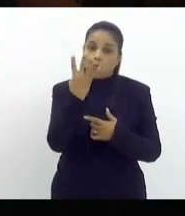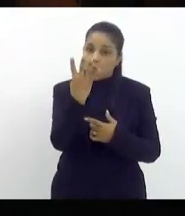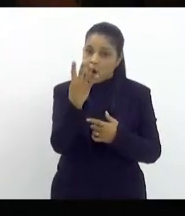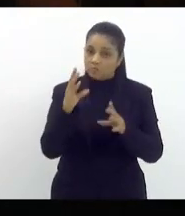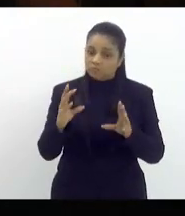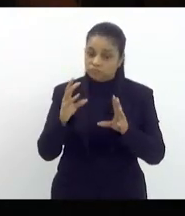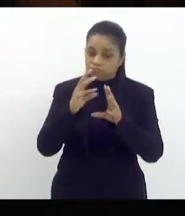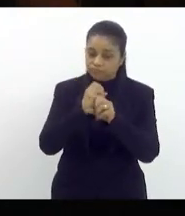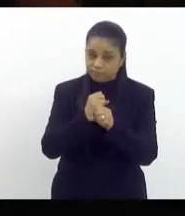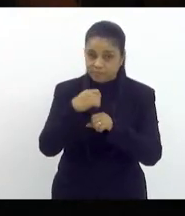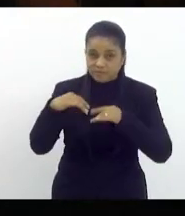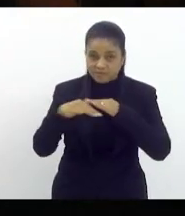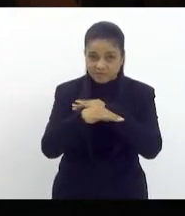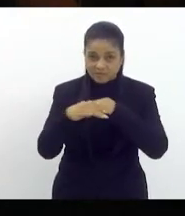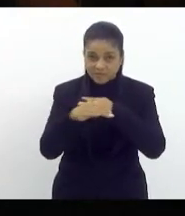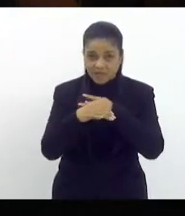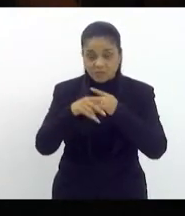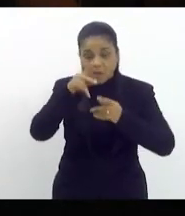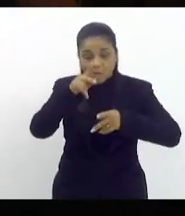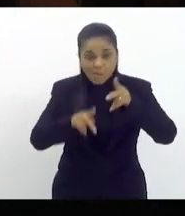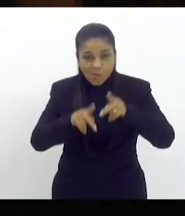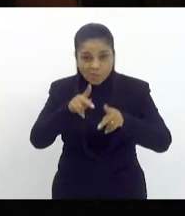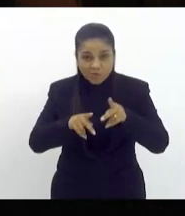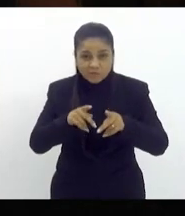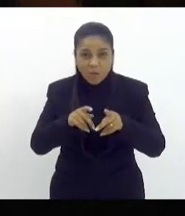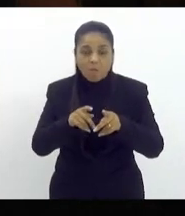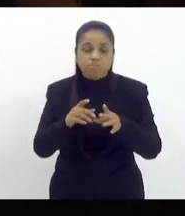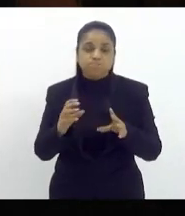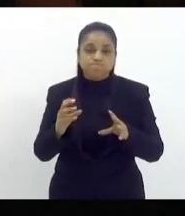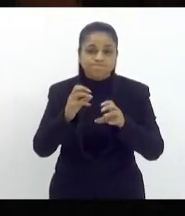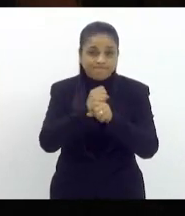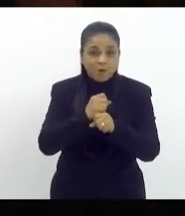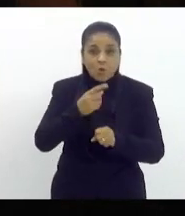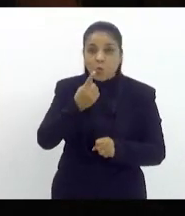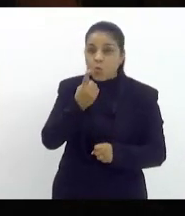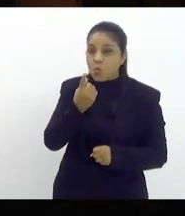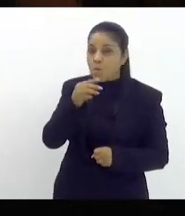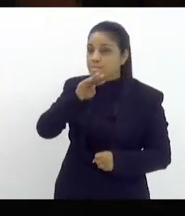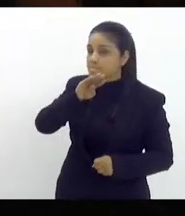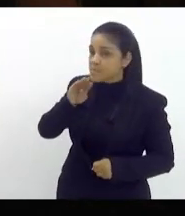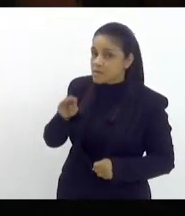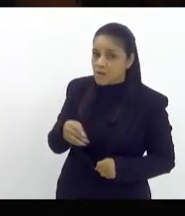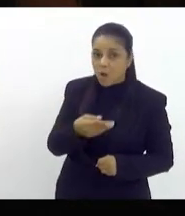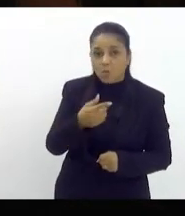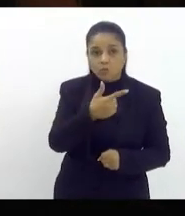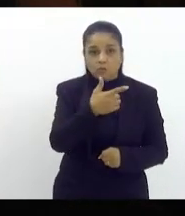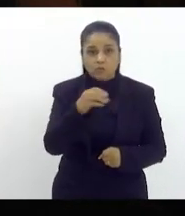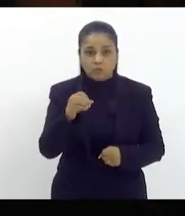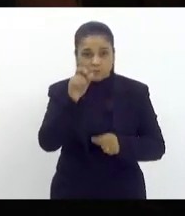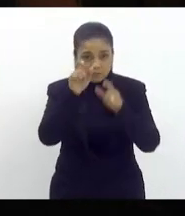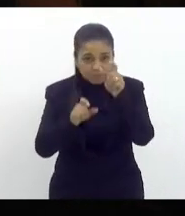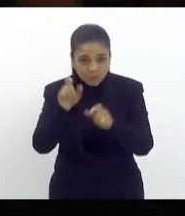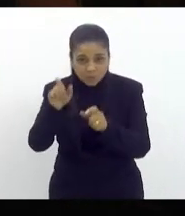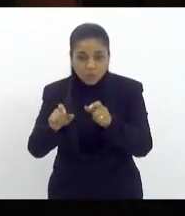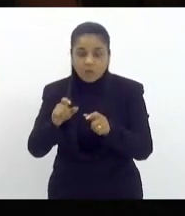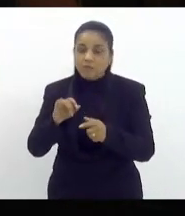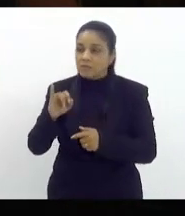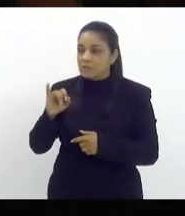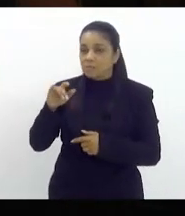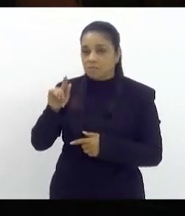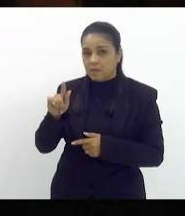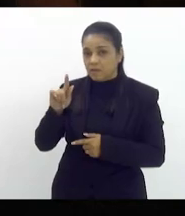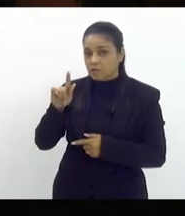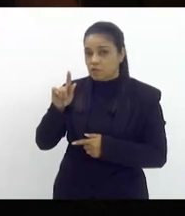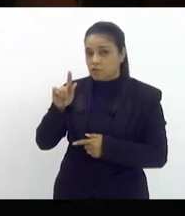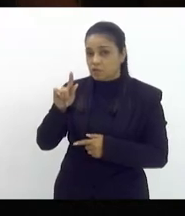Juntas Somos uma população superior a 1 milhão e 200 mil pessoas e considerando estimativa do IBGE que as mulheres